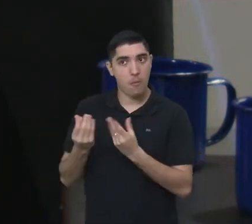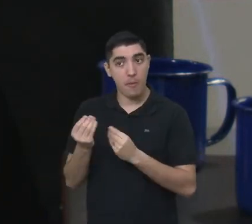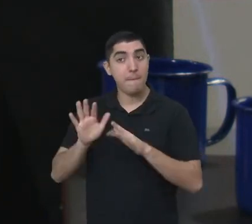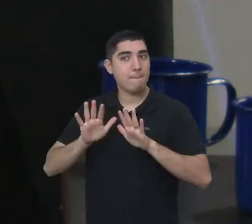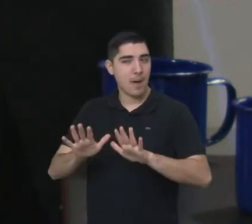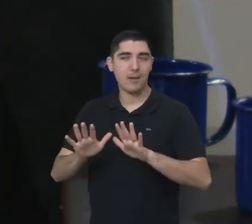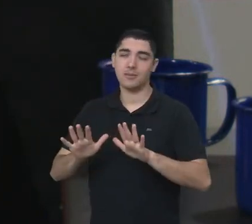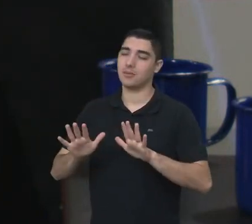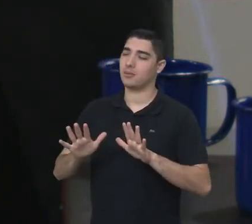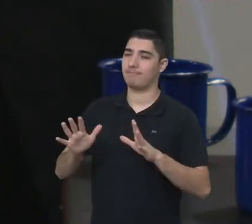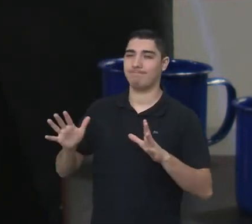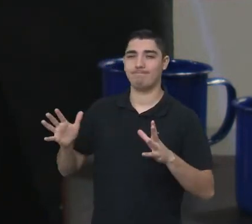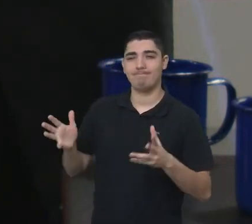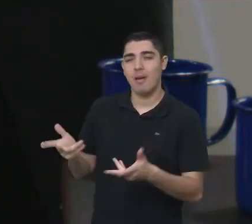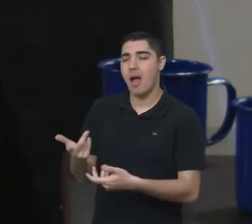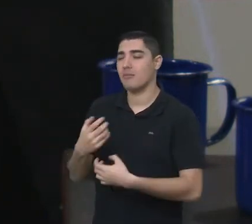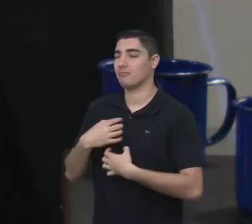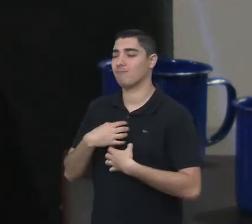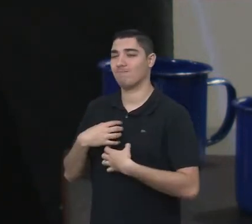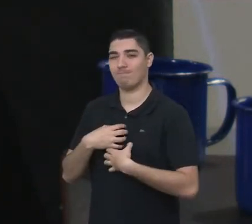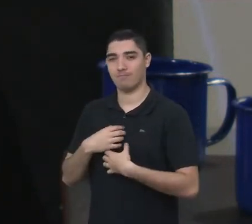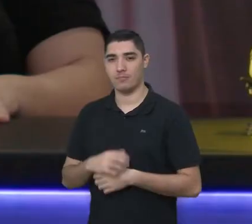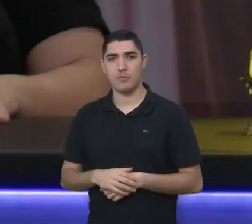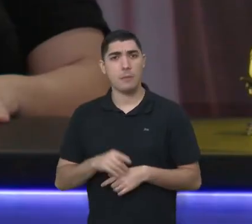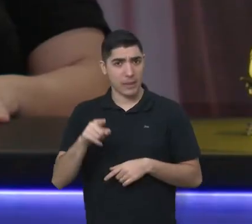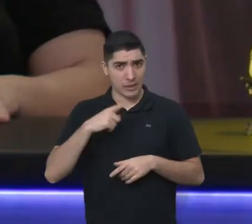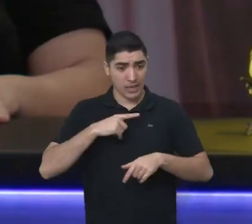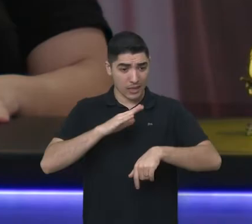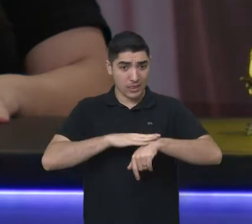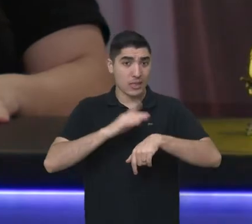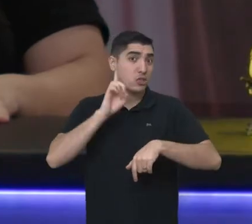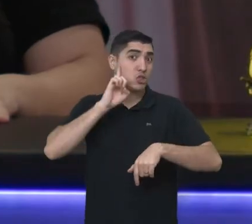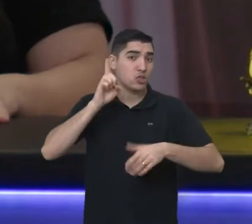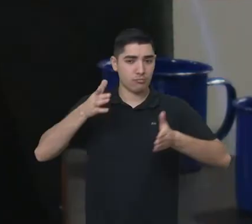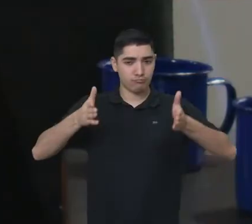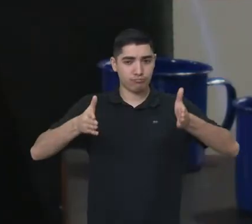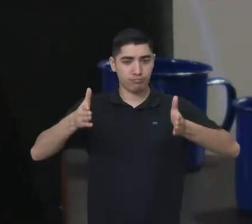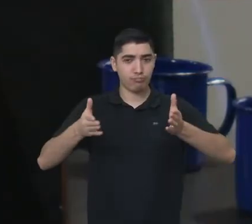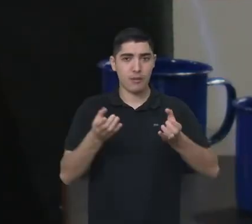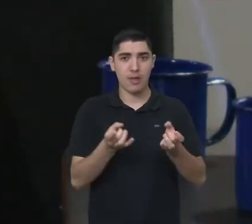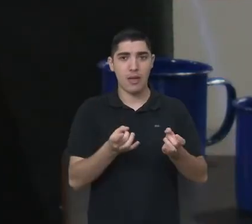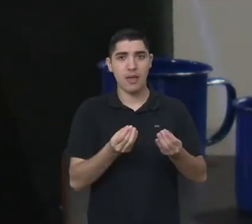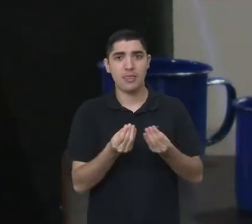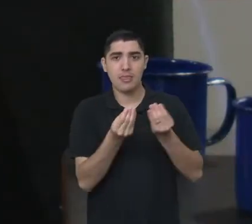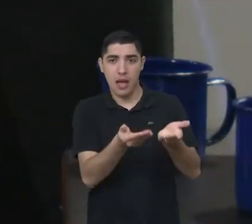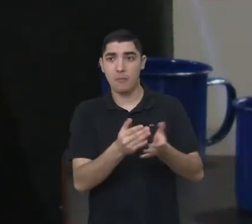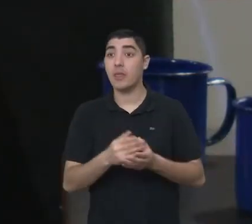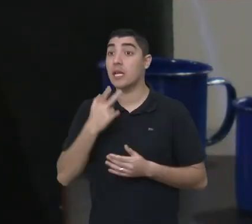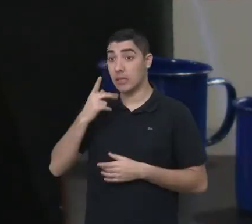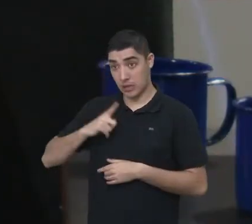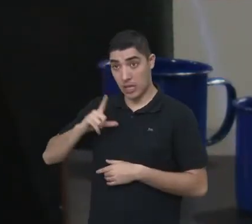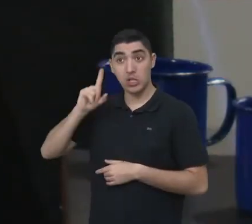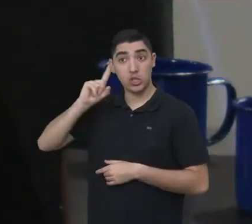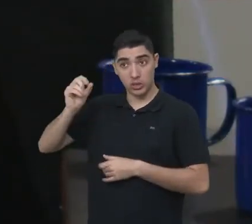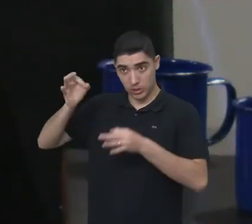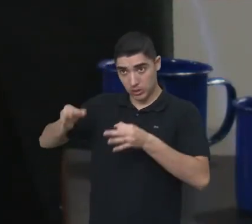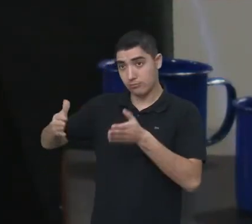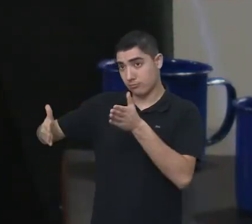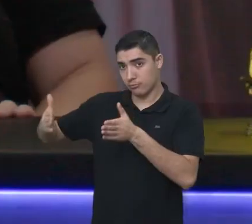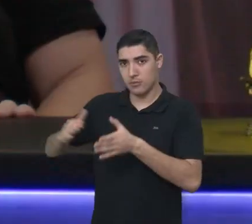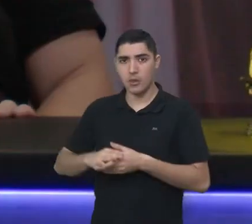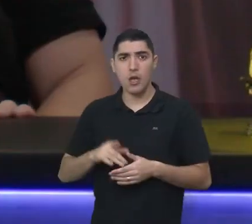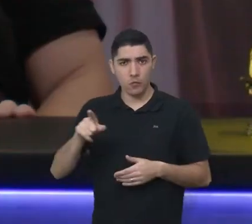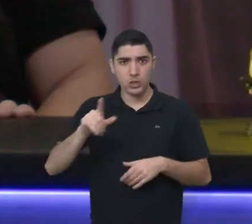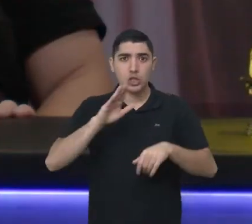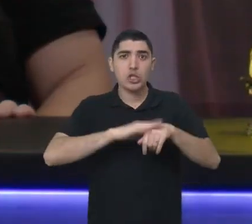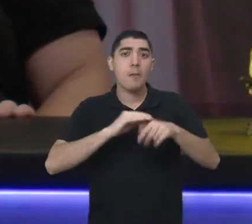foi incrível ter essa... E aí, você tinha prazo para entregar? Como é que rolou isso? Tinha prazo, porque era pro Dia das Mães, todas as lojas... Você contratou mais gente para